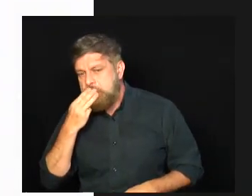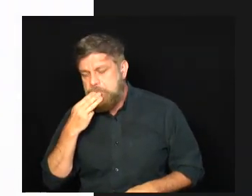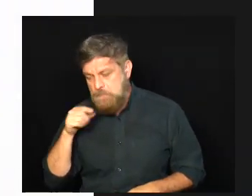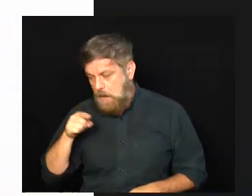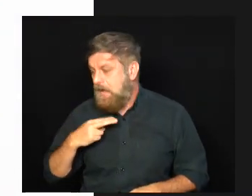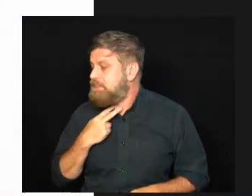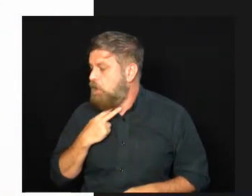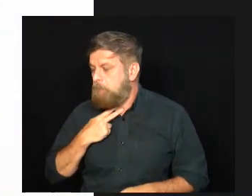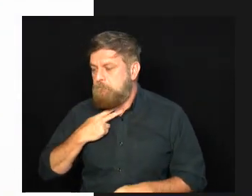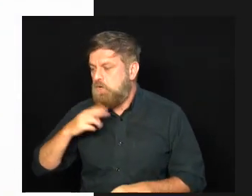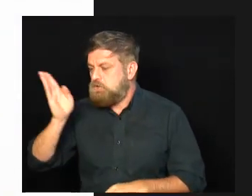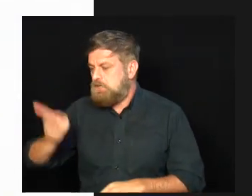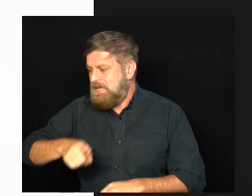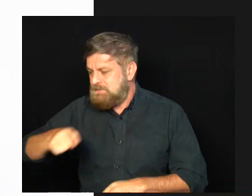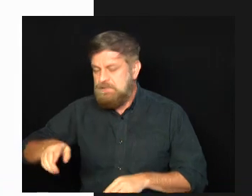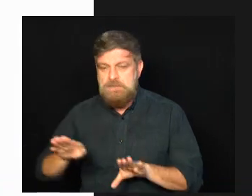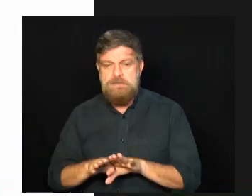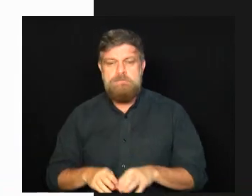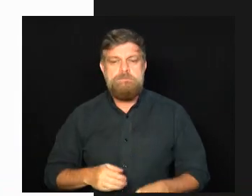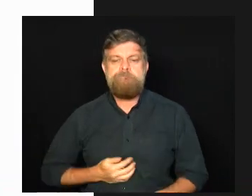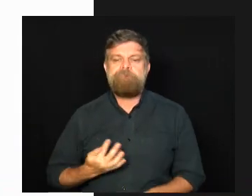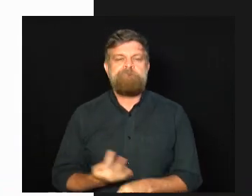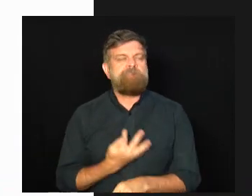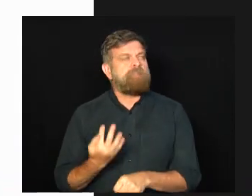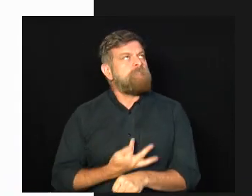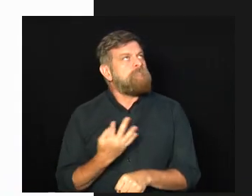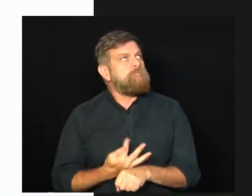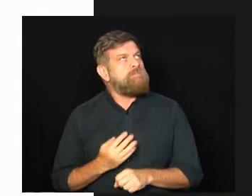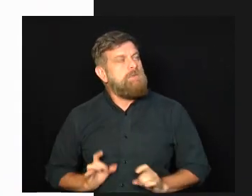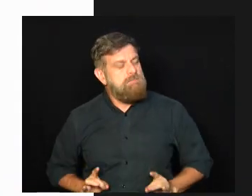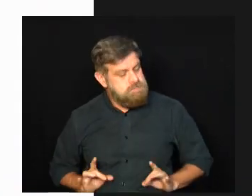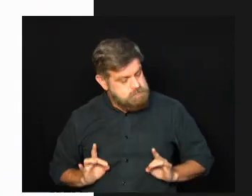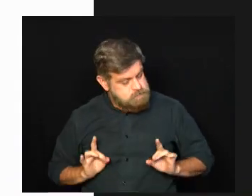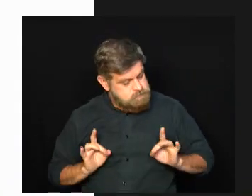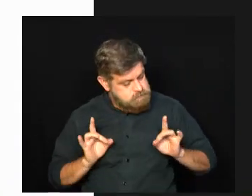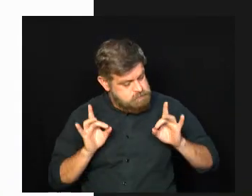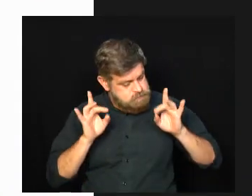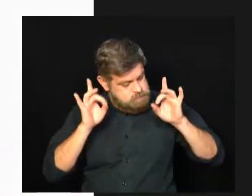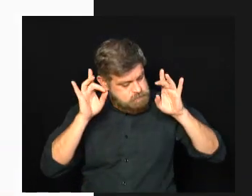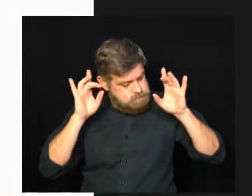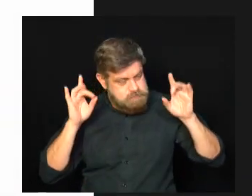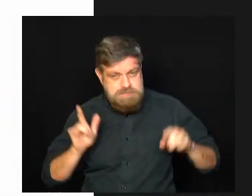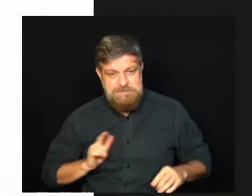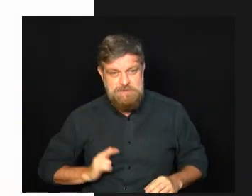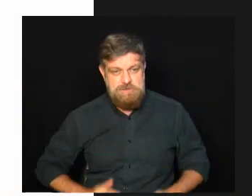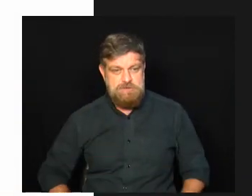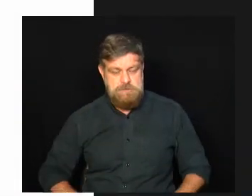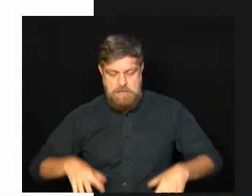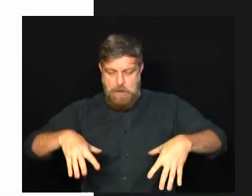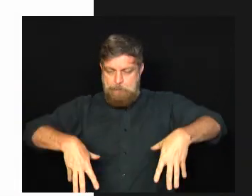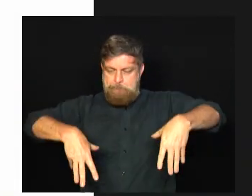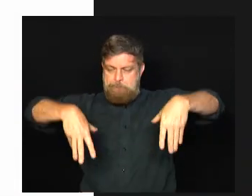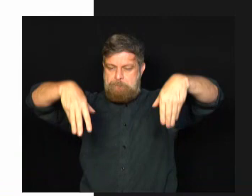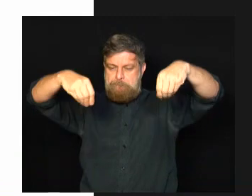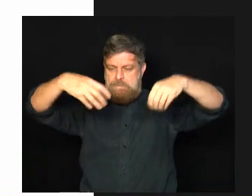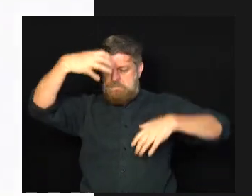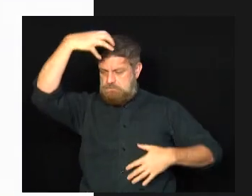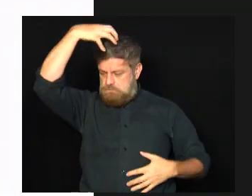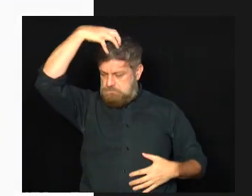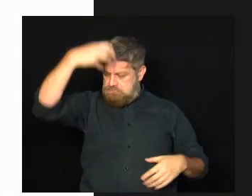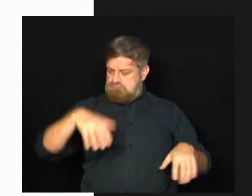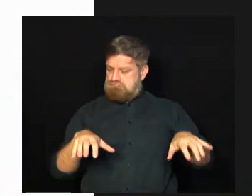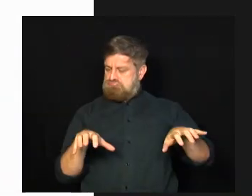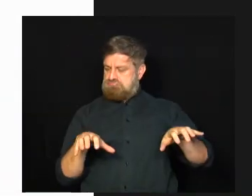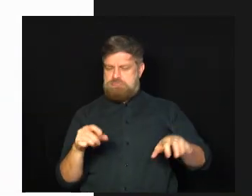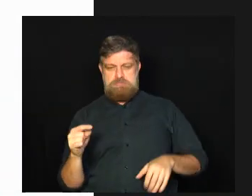quando eu não aguentava mais ver também tombamento de palacetes, né,